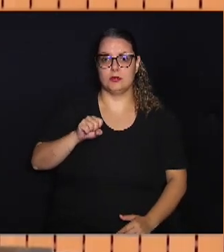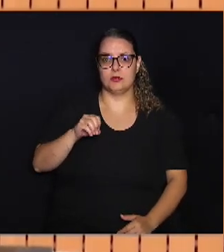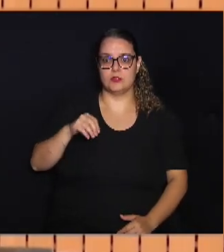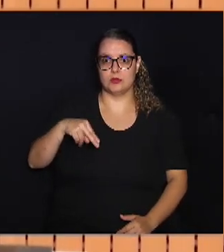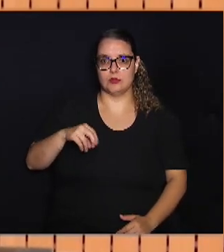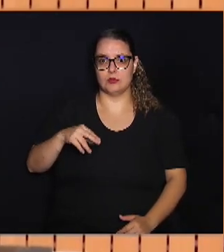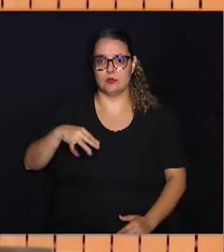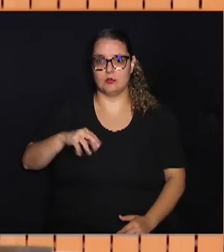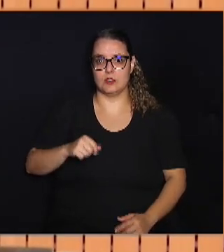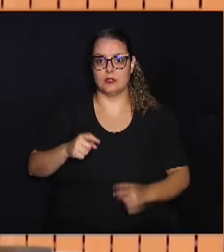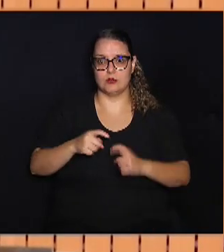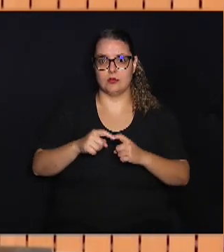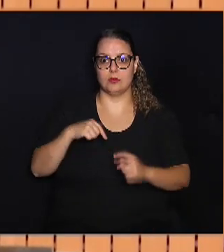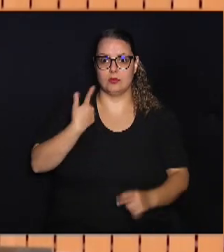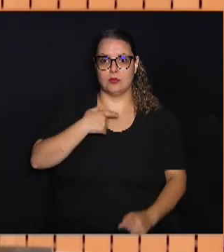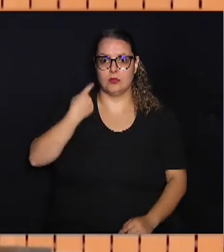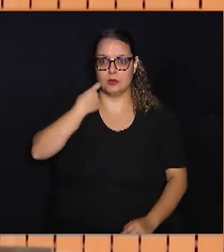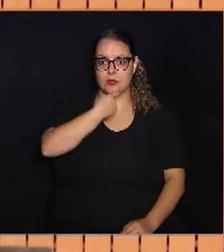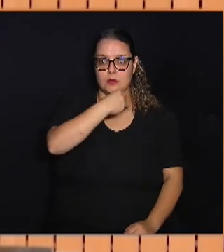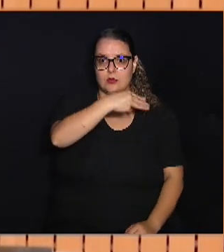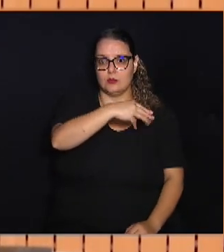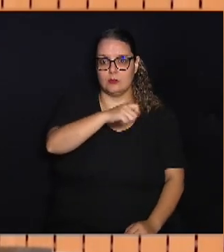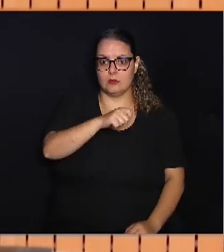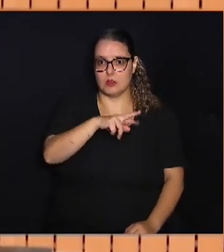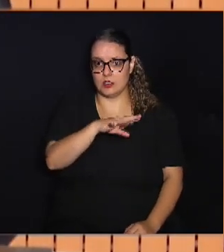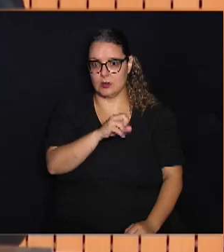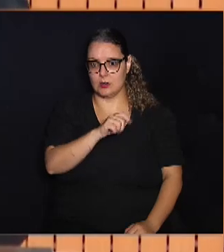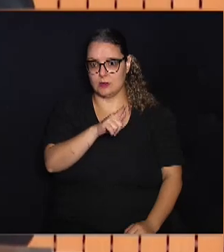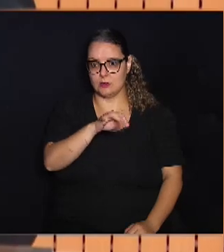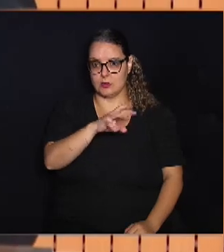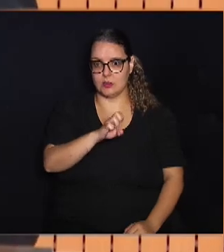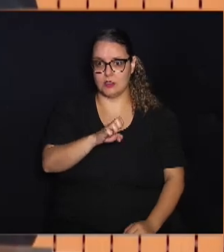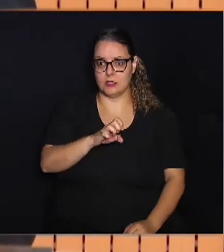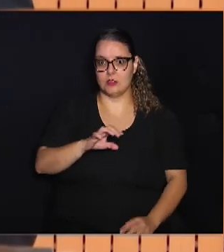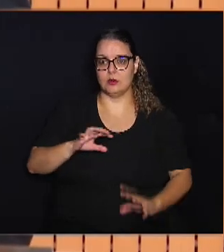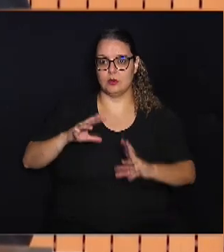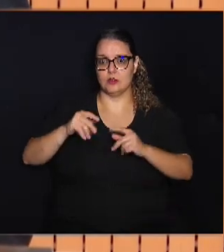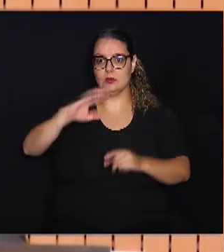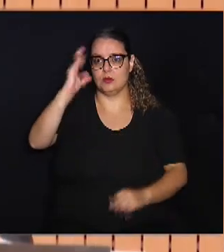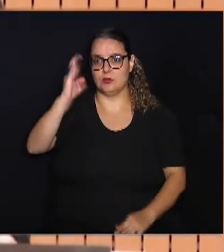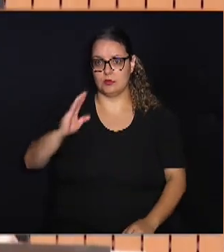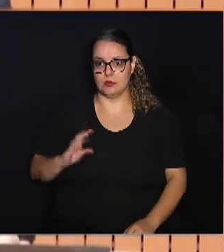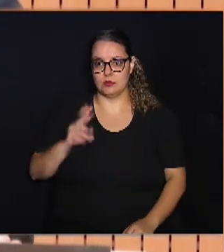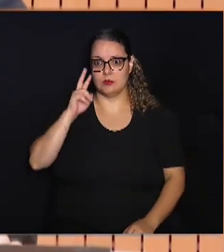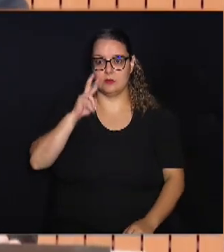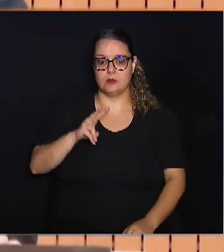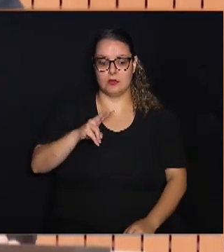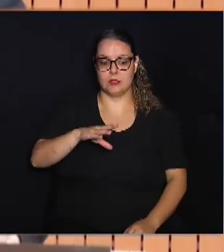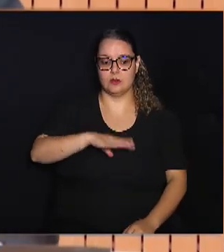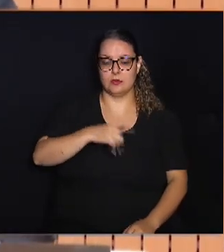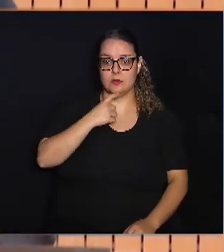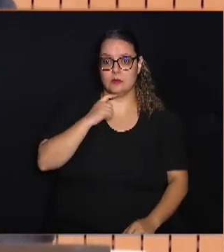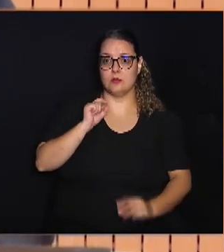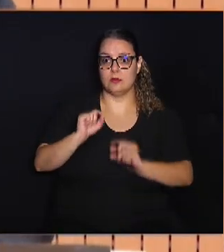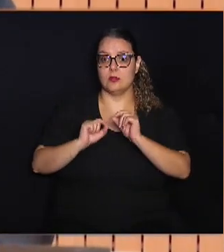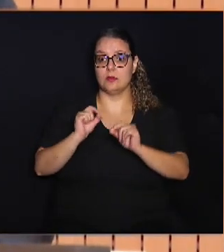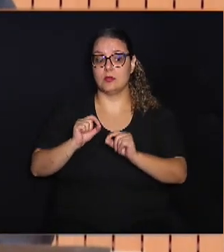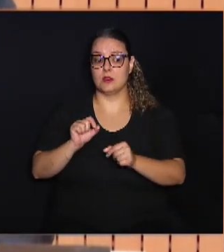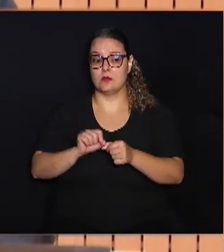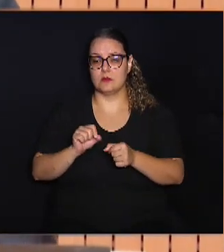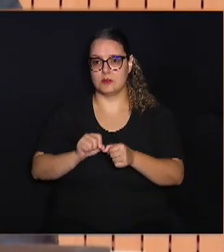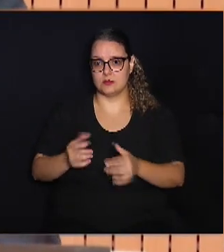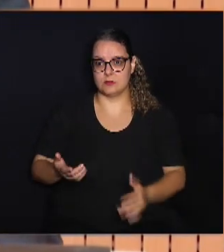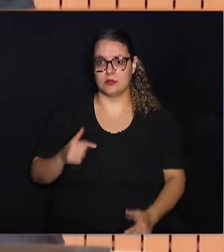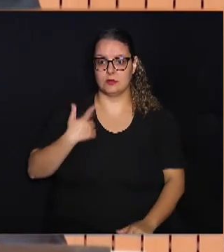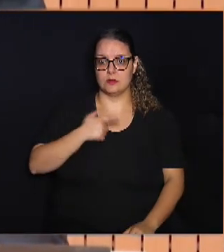O nosso dentista hoje, do Mário Gatti, e o Brasil inteiro veio em Campinas buscar o que nós fizemos. A gente só tem